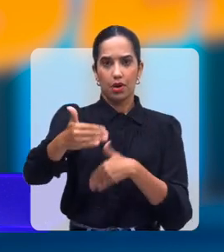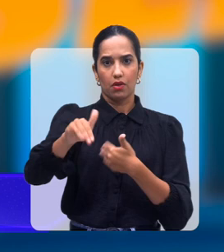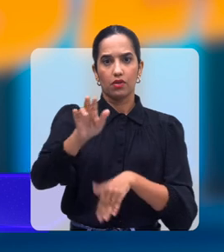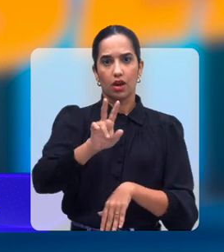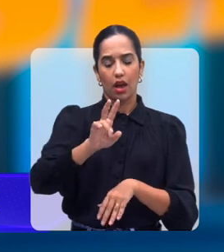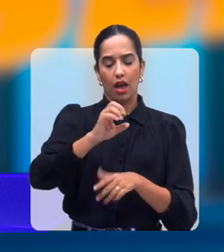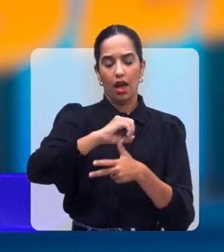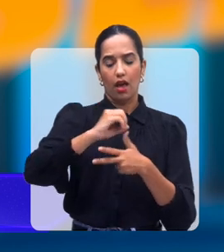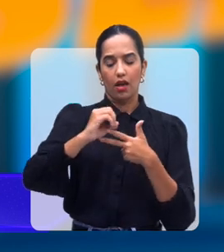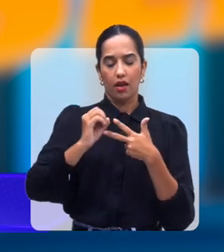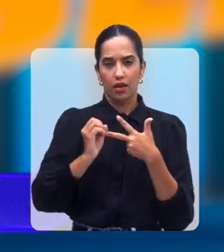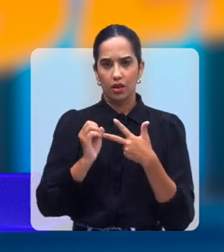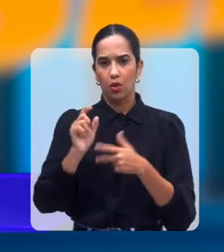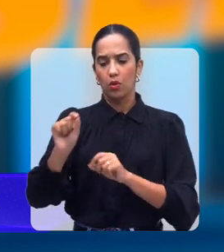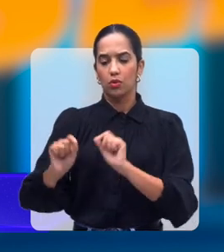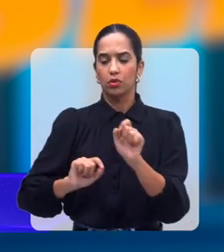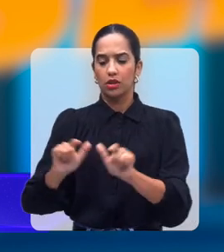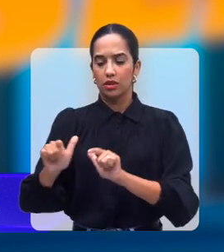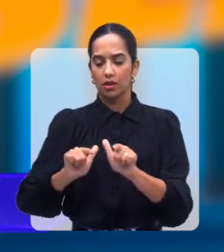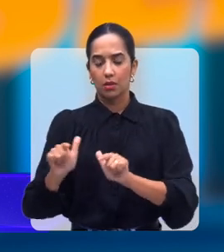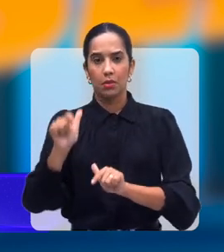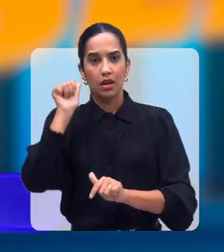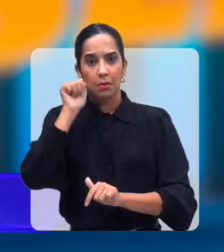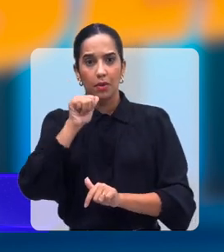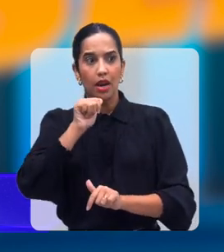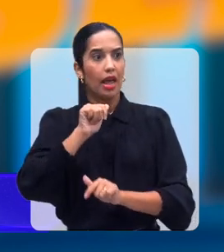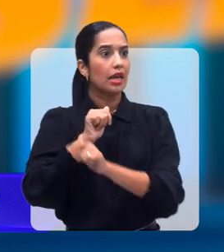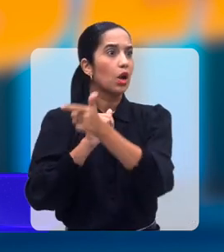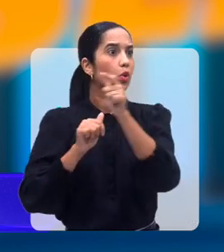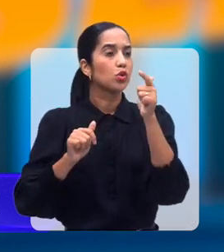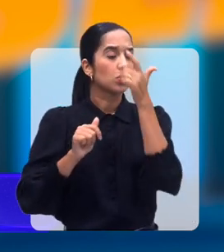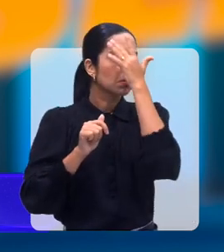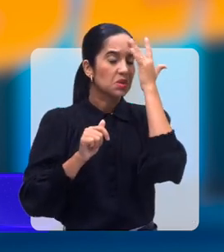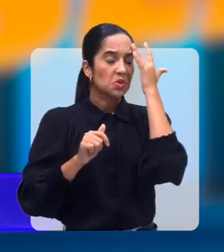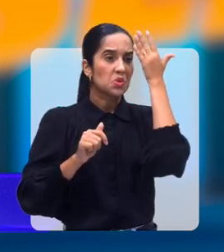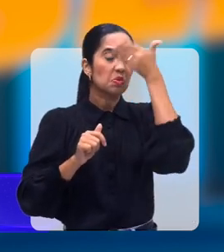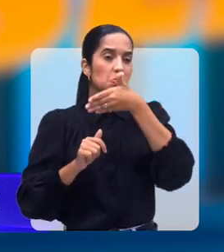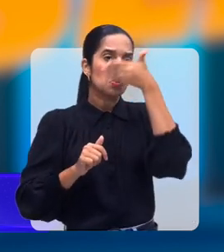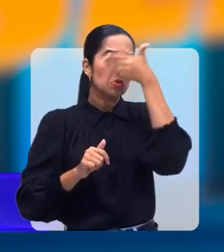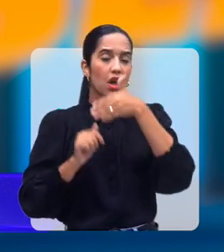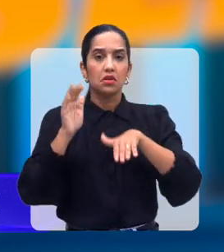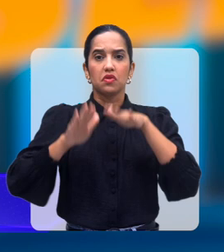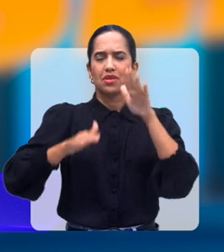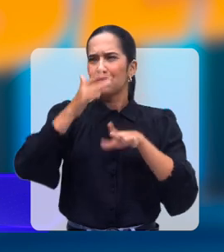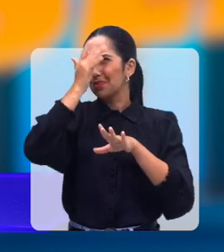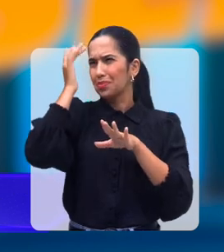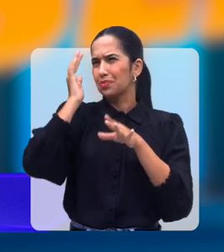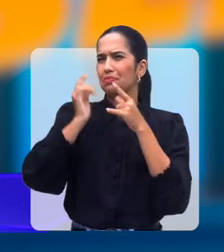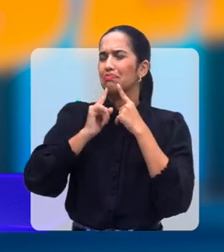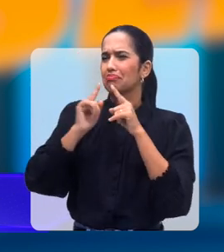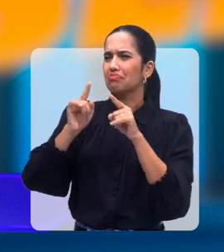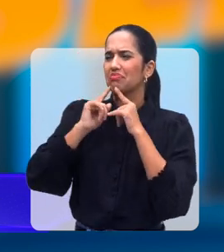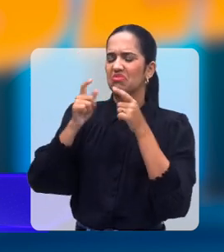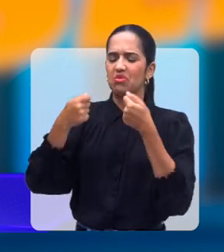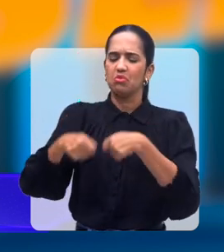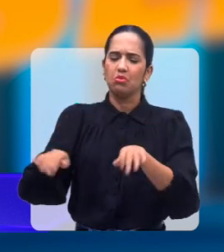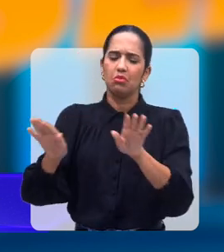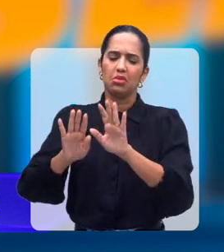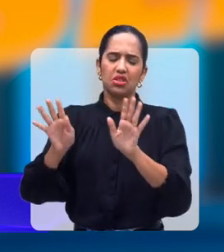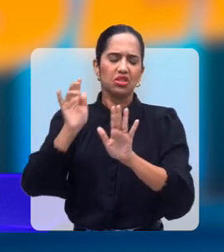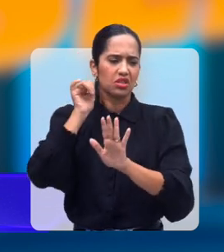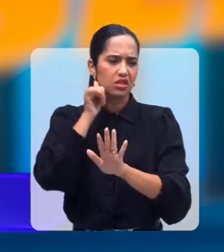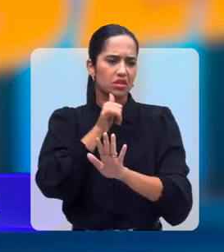da mulher. O que é esse trabalho invisível? É que nós mulheres fazemos. Às vezes as pessoas criticam muito, precisa mais de